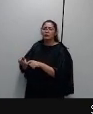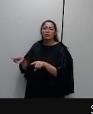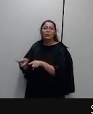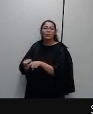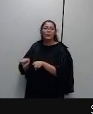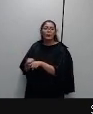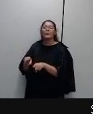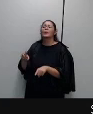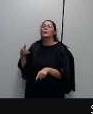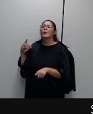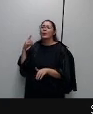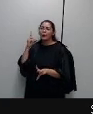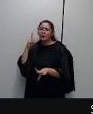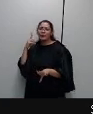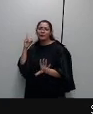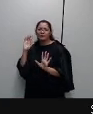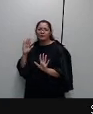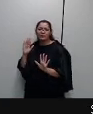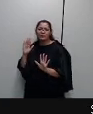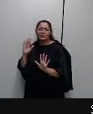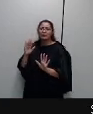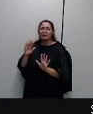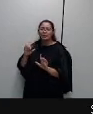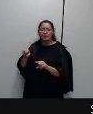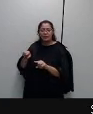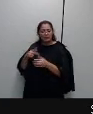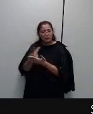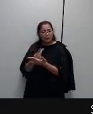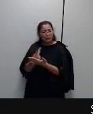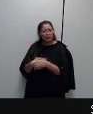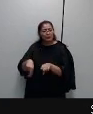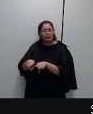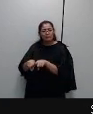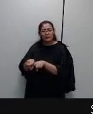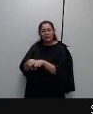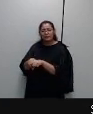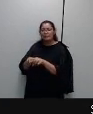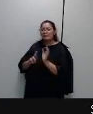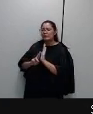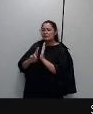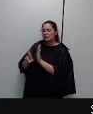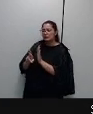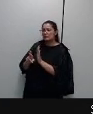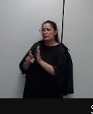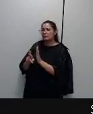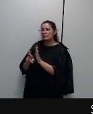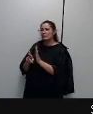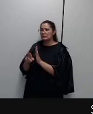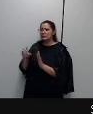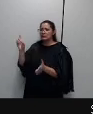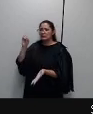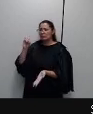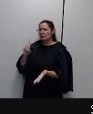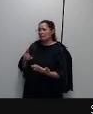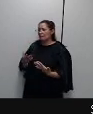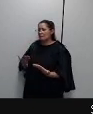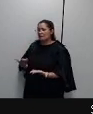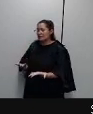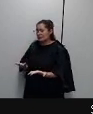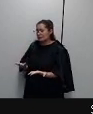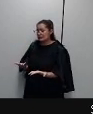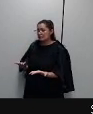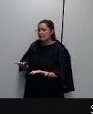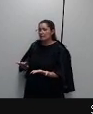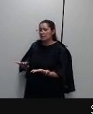errou também ao fazer o recurso de maneira eficiente não contornando no abordando a